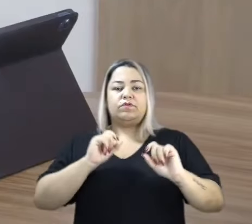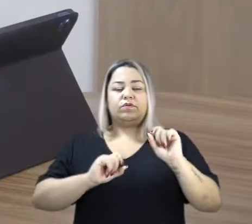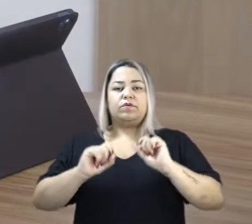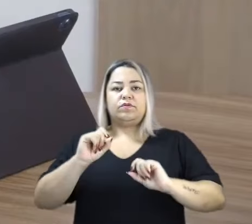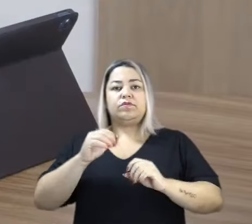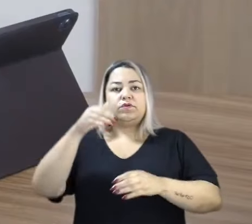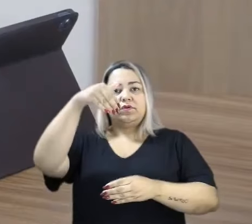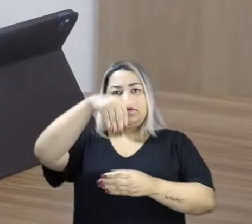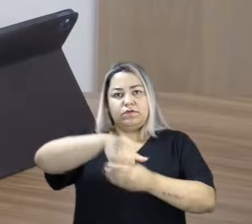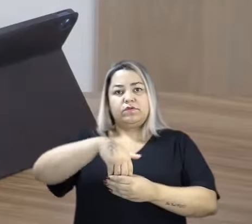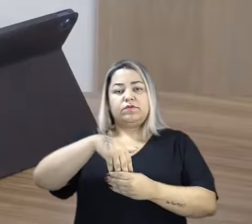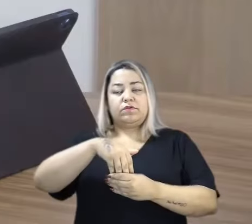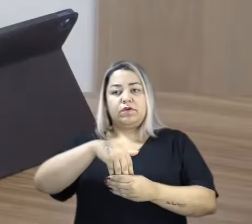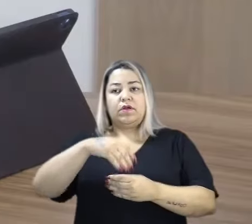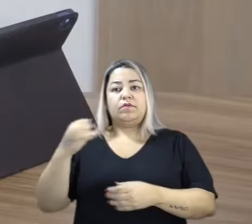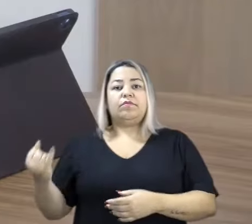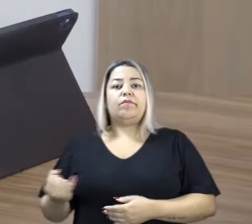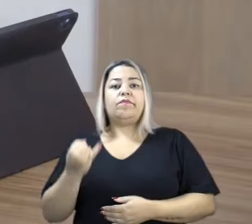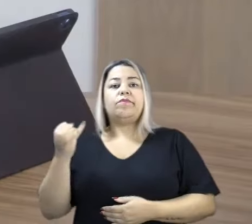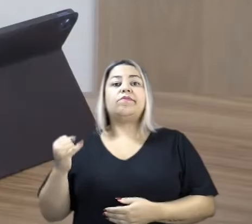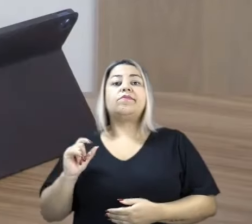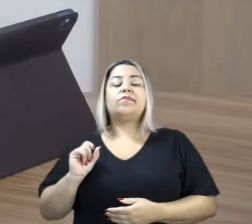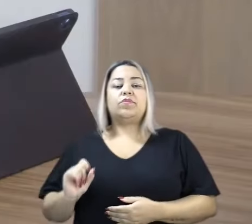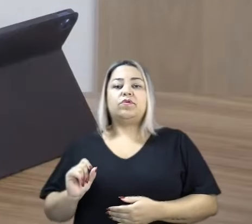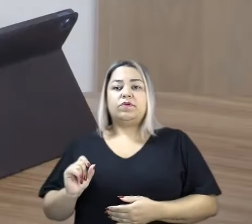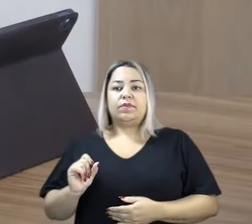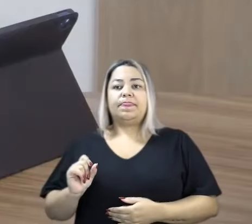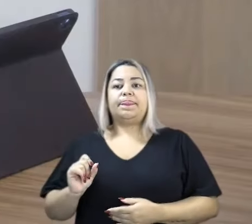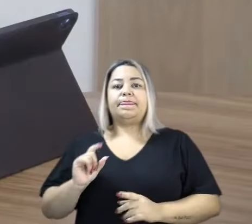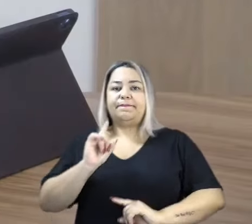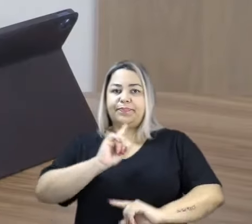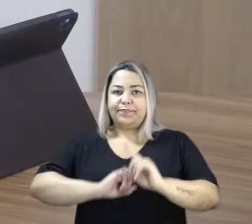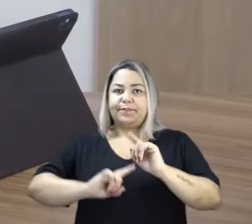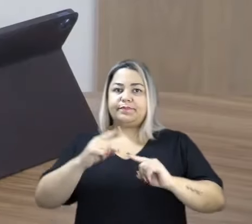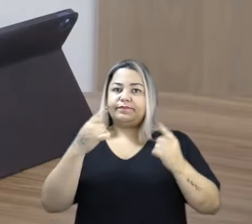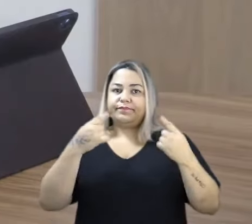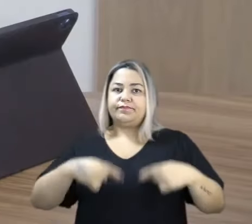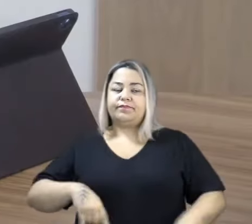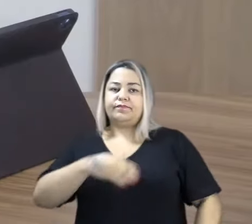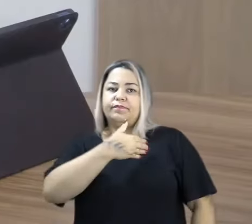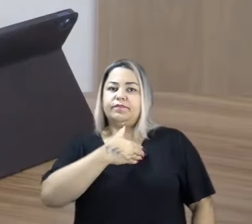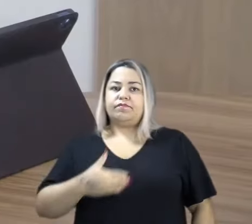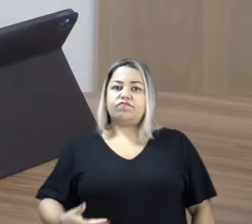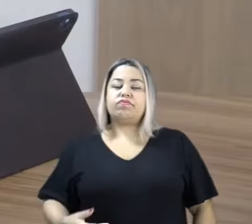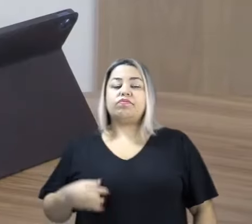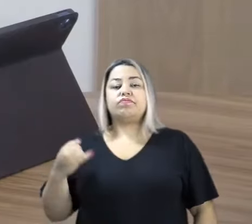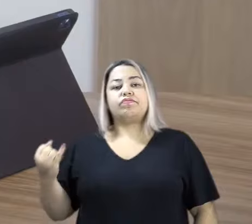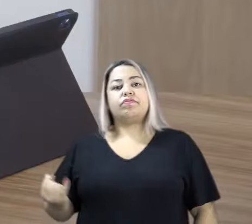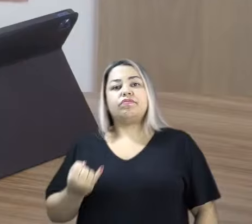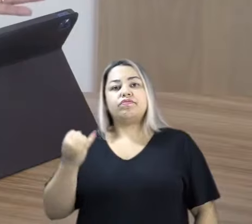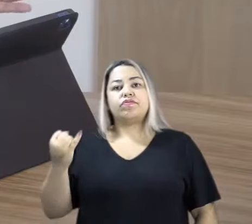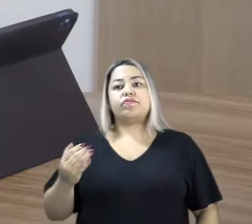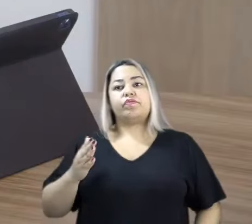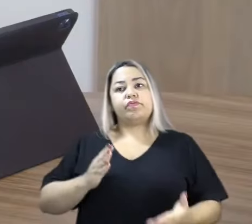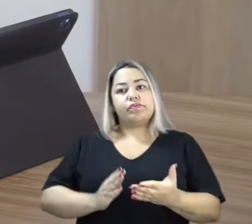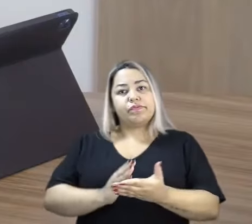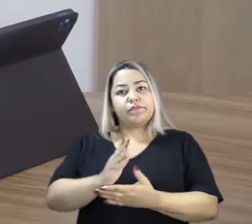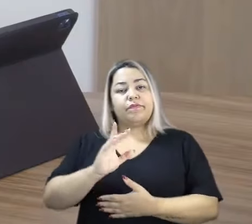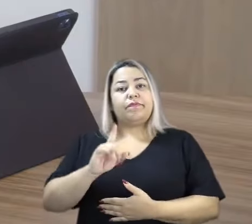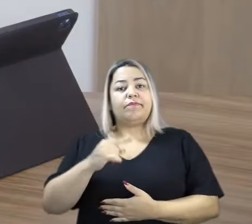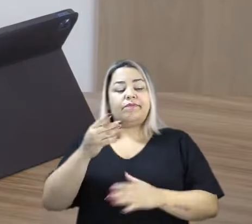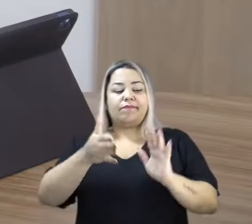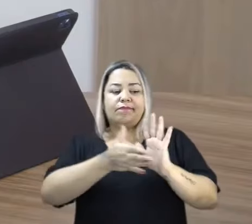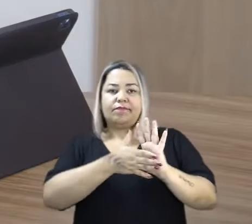seu voto, né, a importância do que é a gente construir políticas públicas, a importância do que é a gente aprovar propostas,